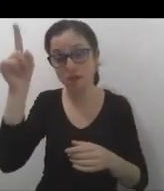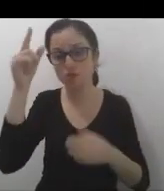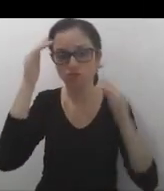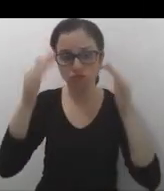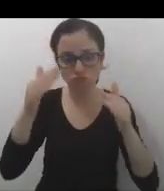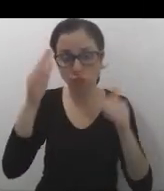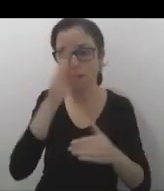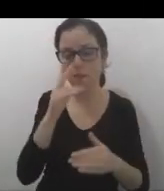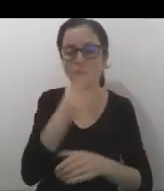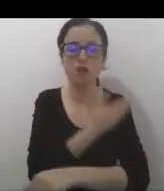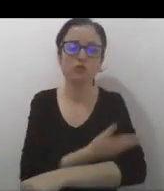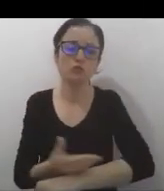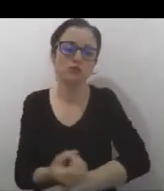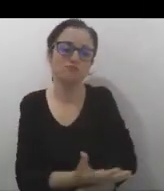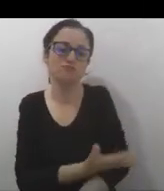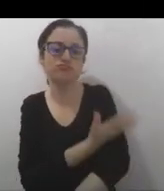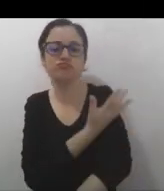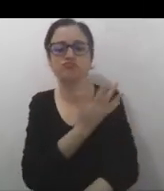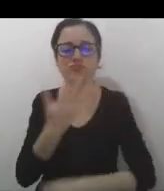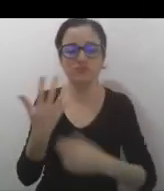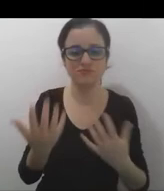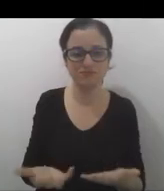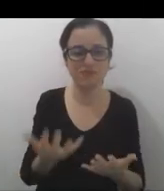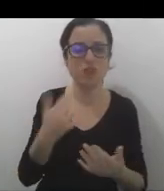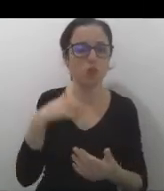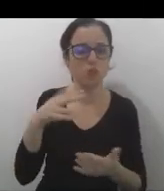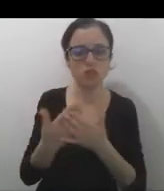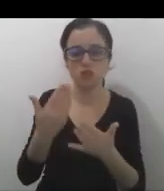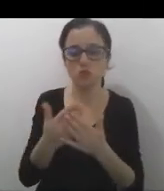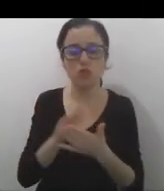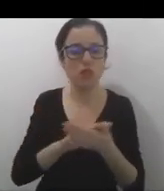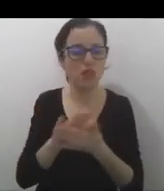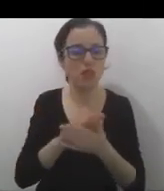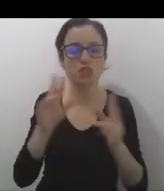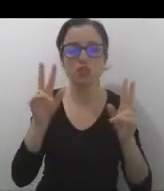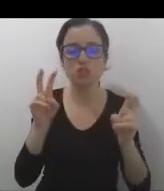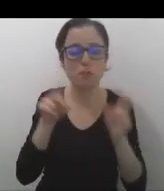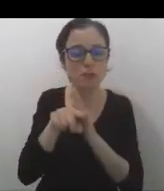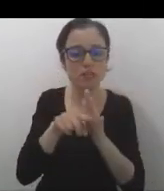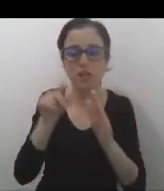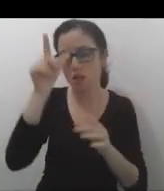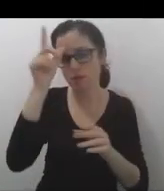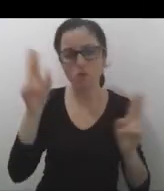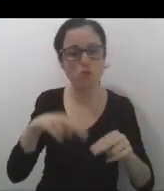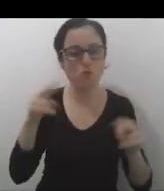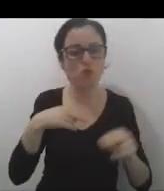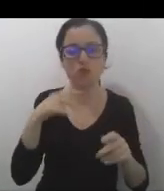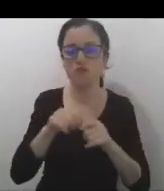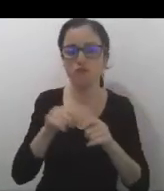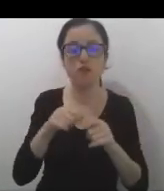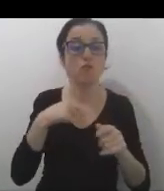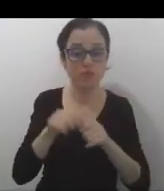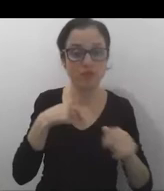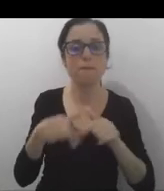fiz uma trabalho de formatura, que, aliás, é uma Kombi, né? Foi muito legal a Ethel ter falado da Kombi, porque a minha proposta de